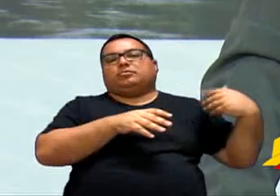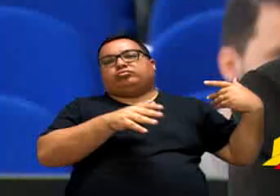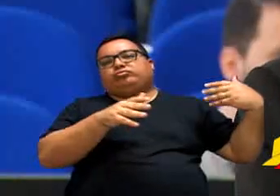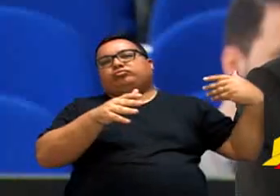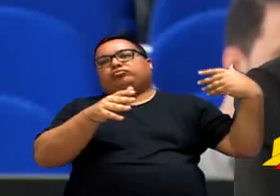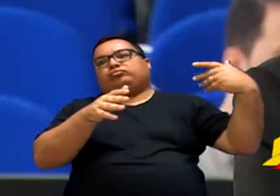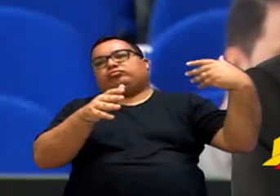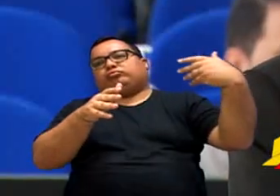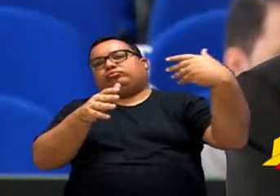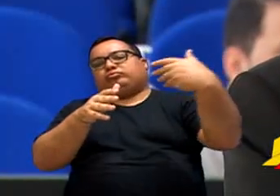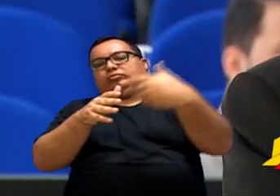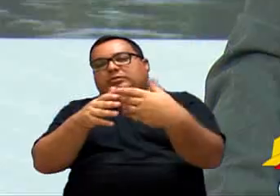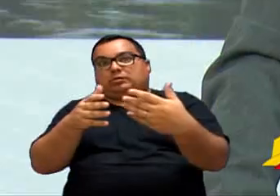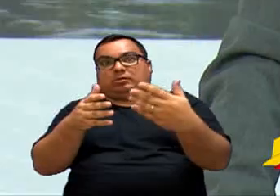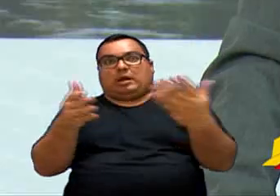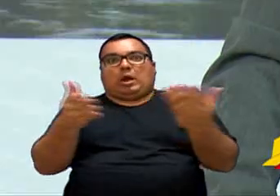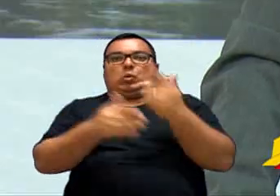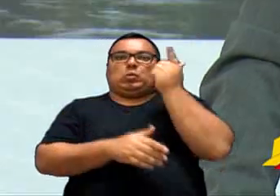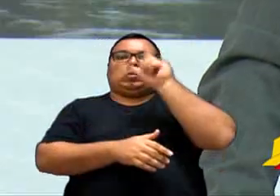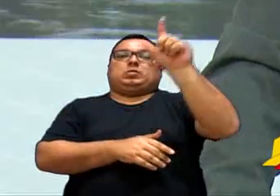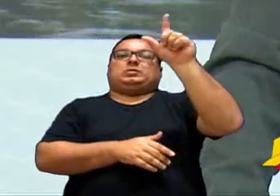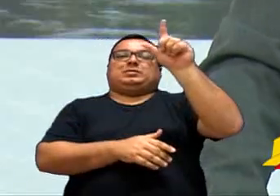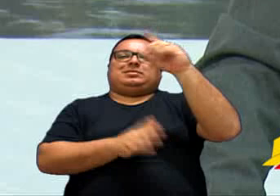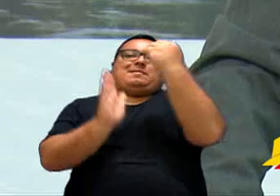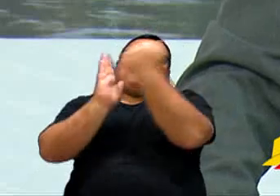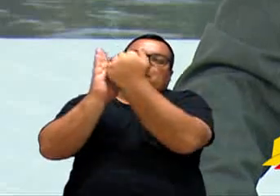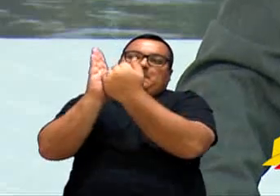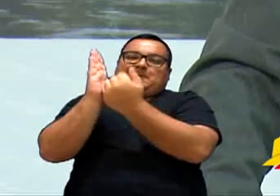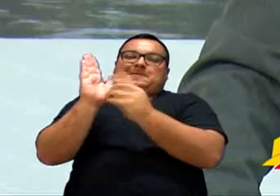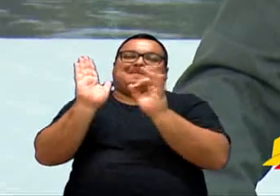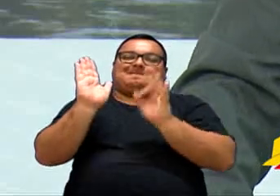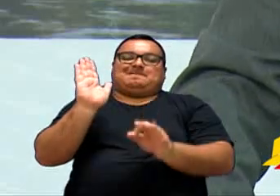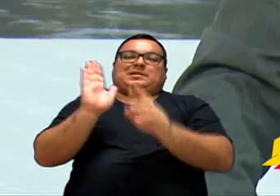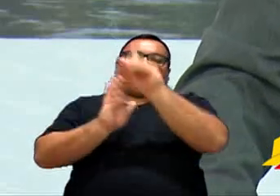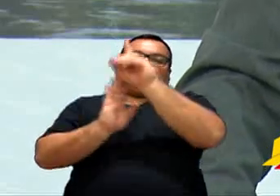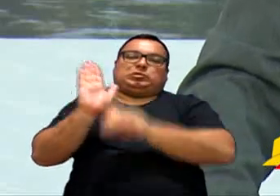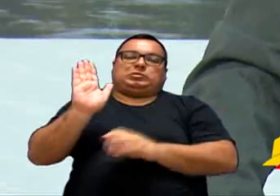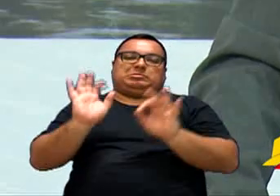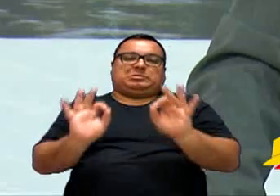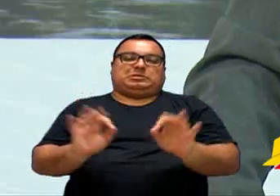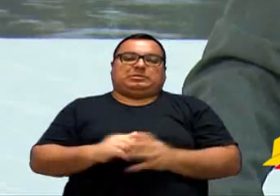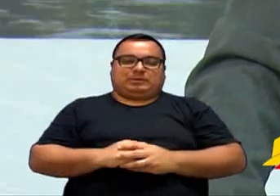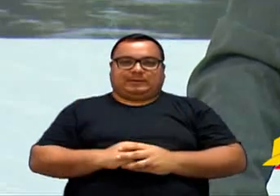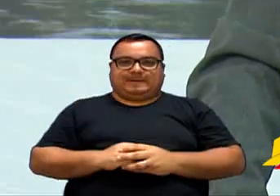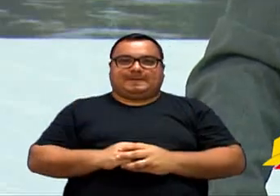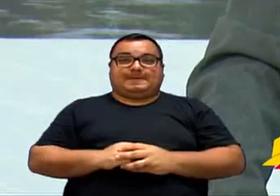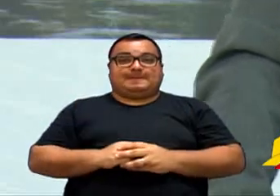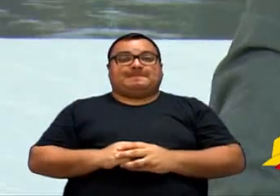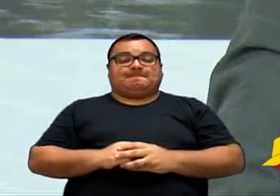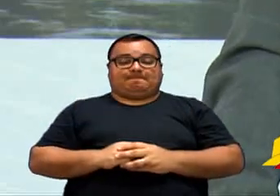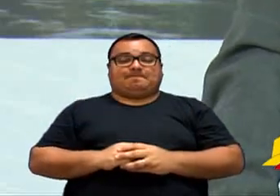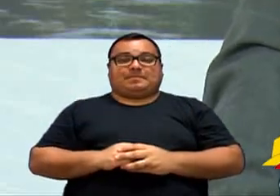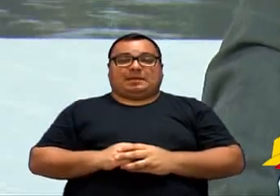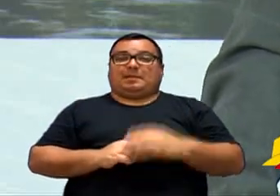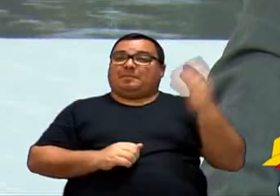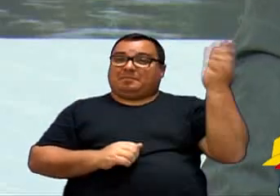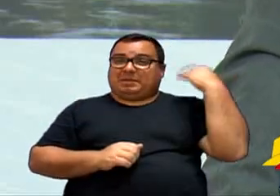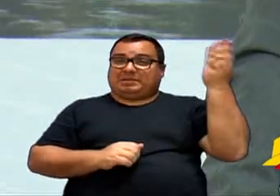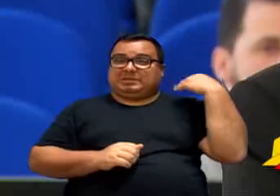um favor que você fazia de estar trabalhando numa casa sem direito nenhum, né, vereadora? Exato. O trabalho doméstico ele